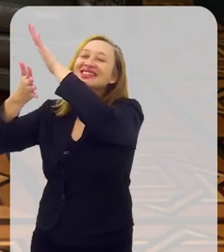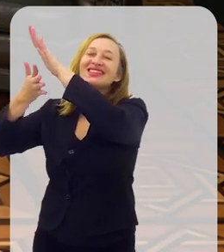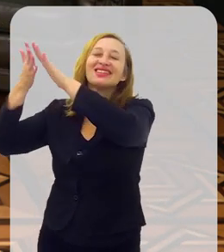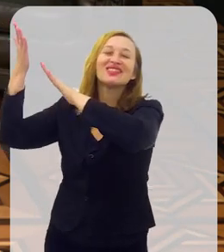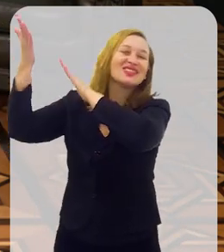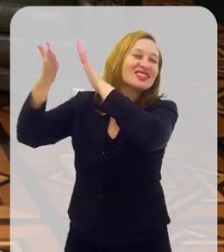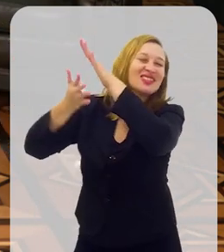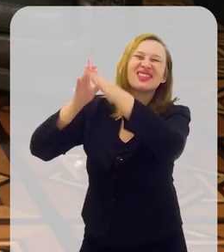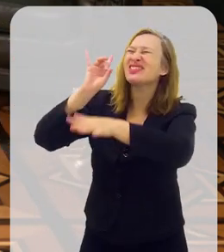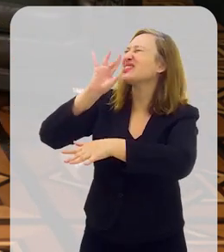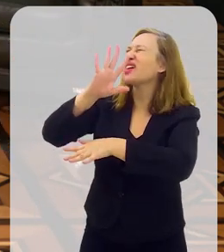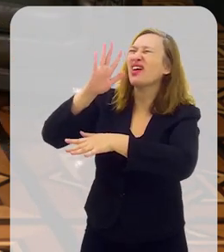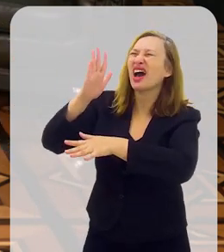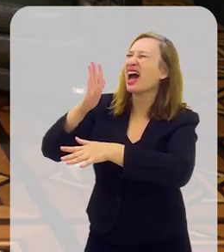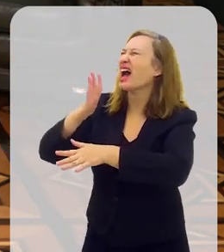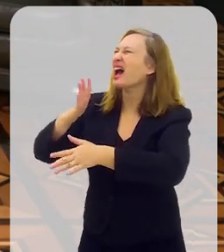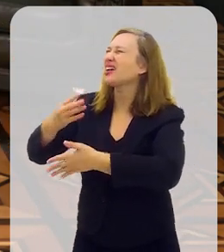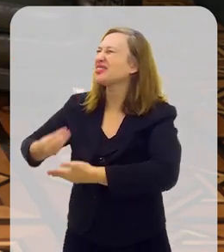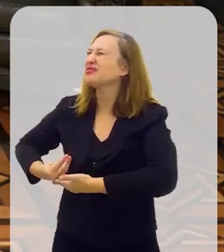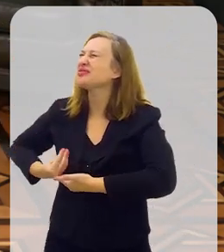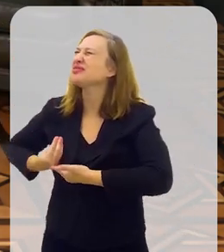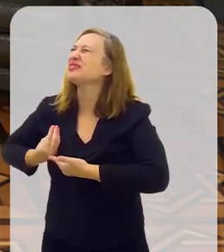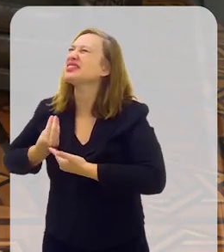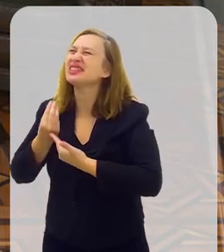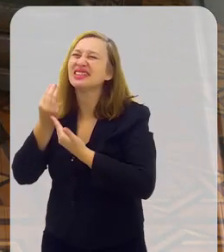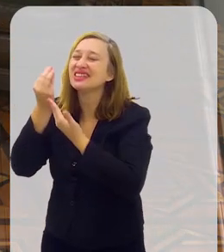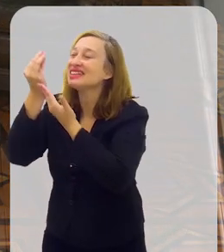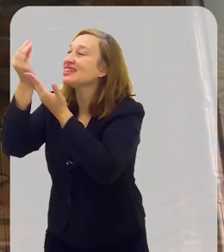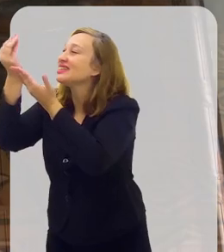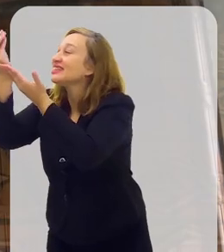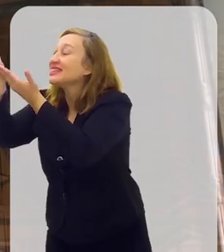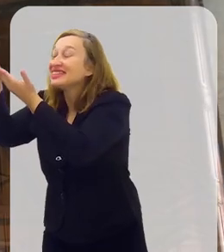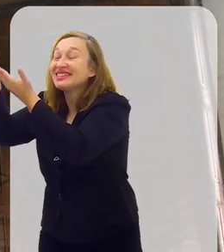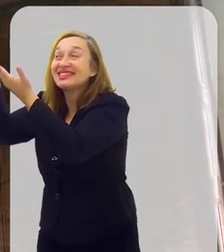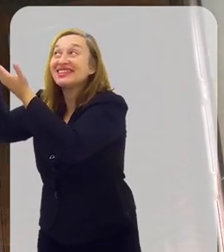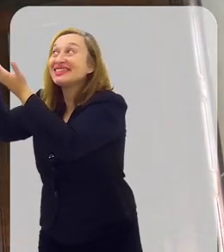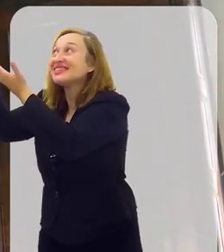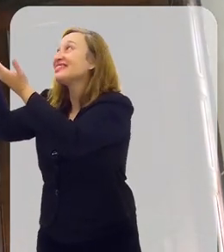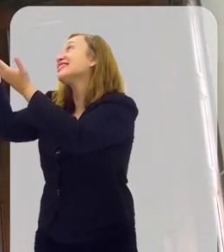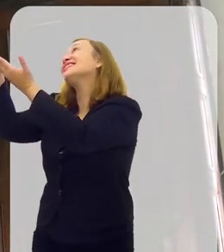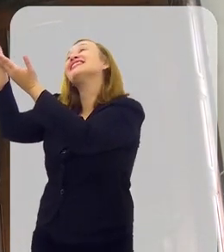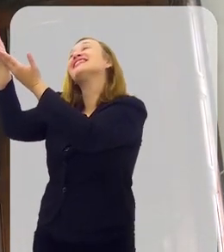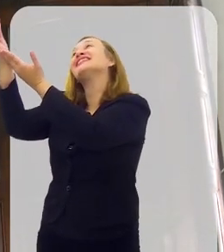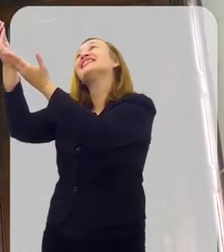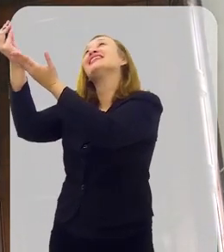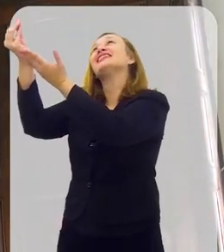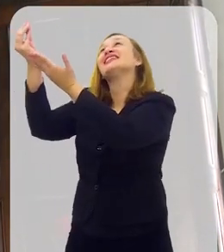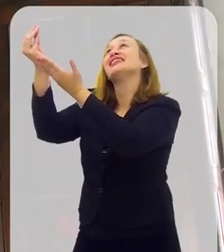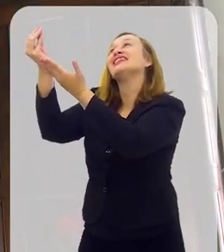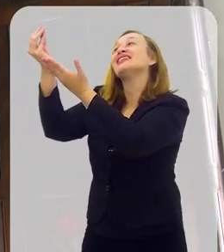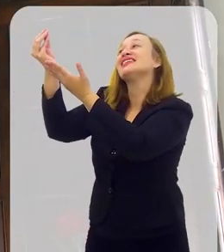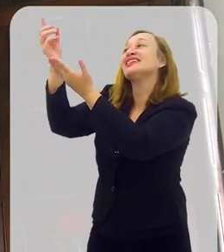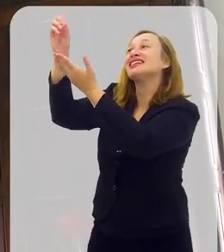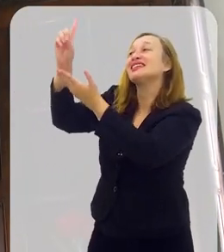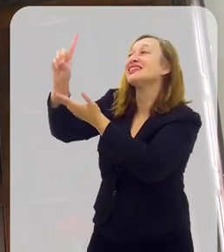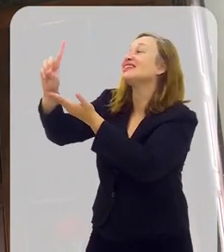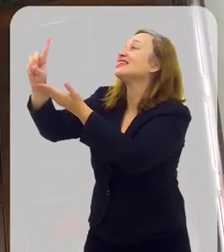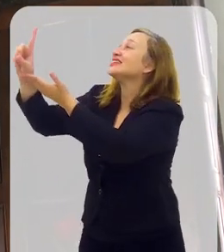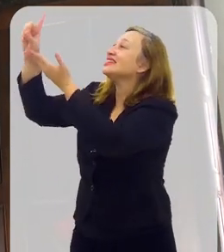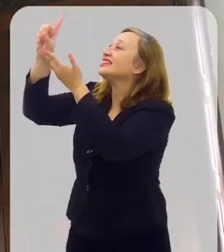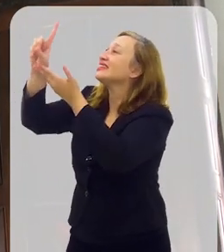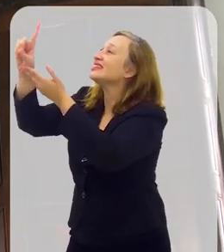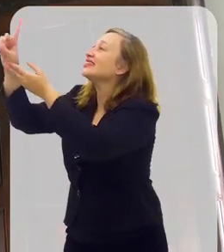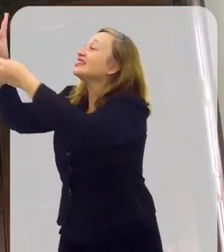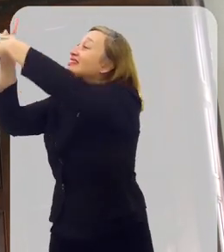ti a minha vida só pertence a ti tu és